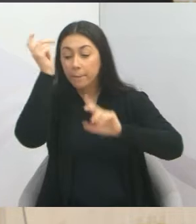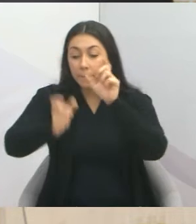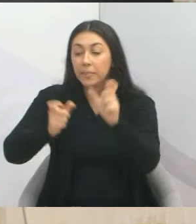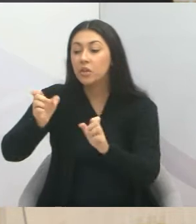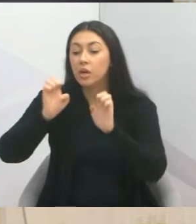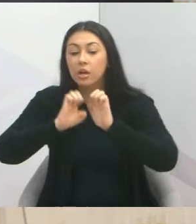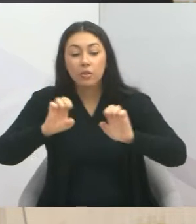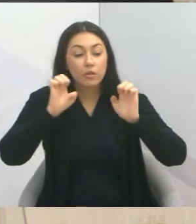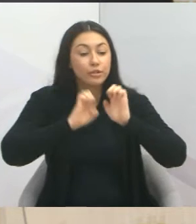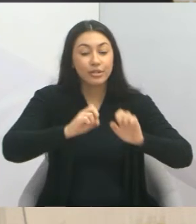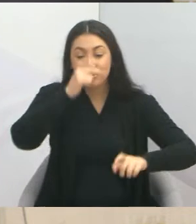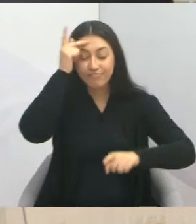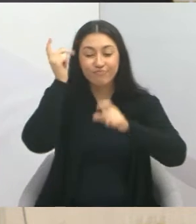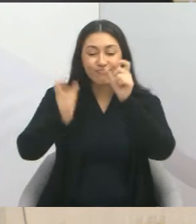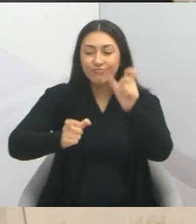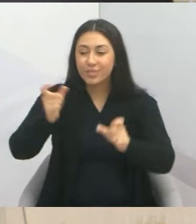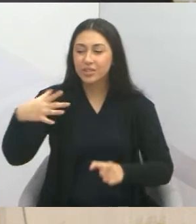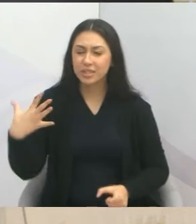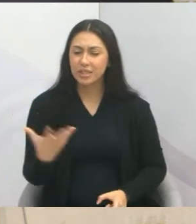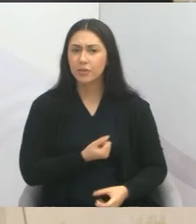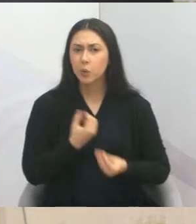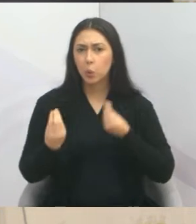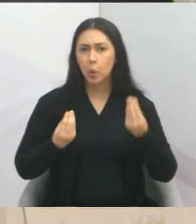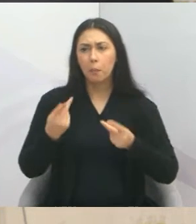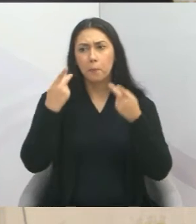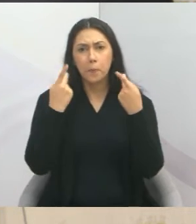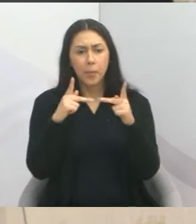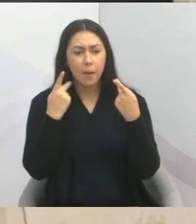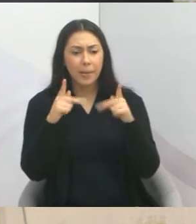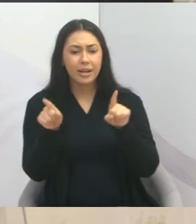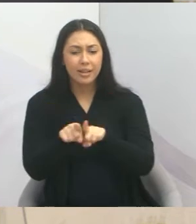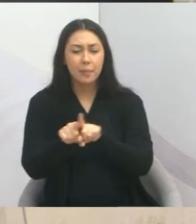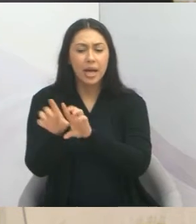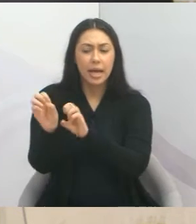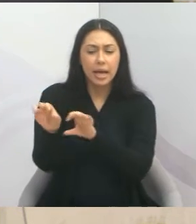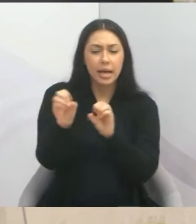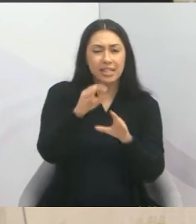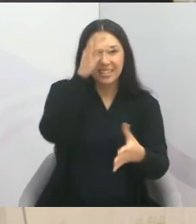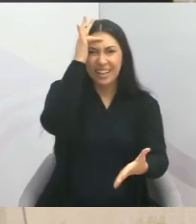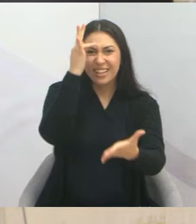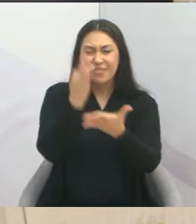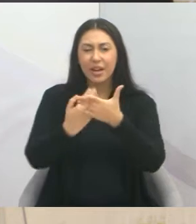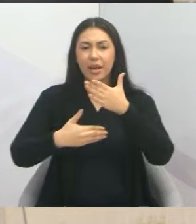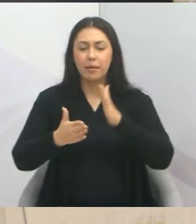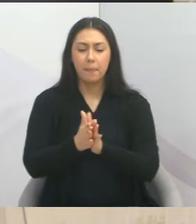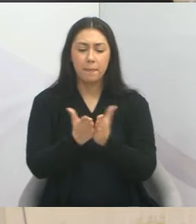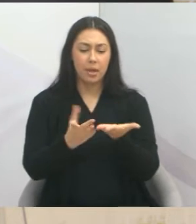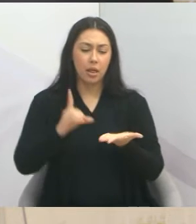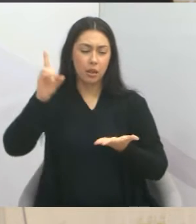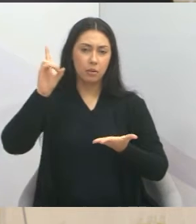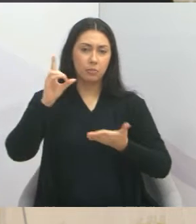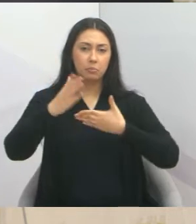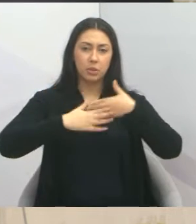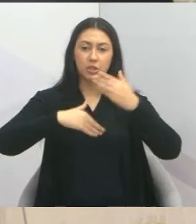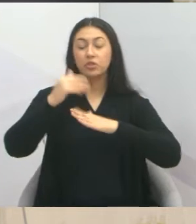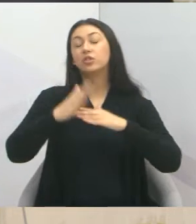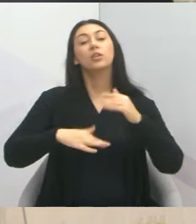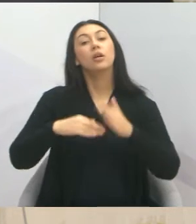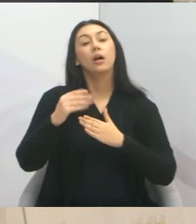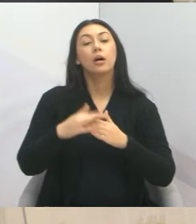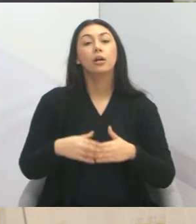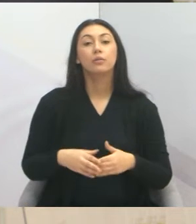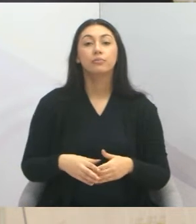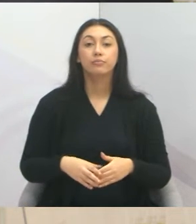pessoas resgatando vidas através das pregações e levando a todos a fé EA prática da palavra feitos